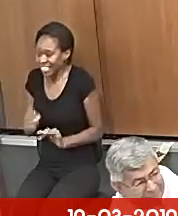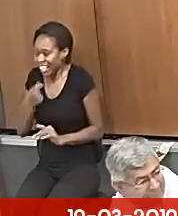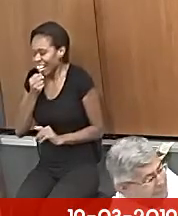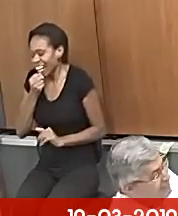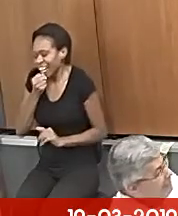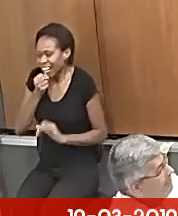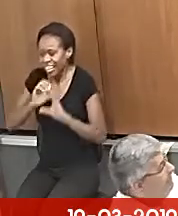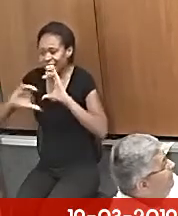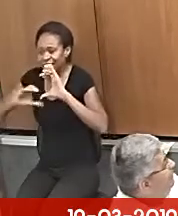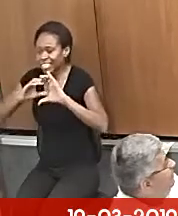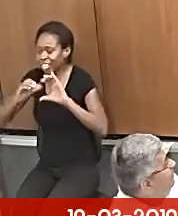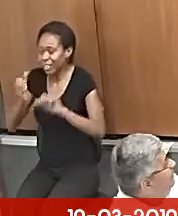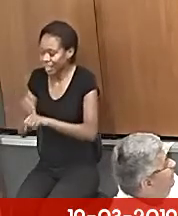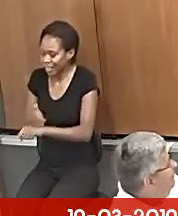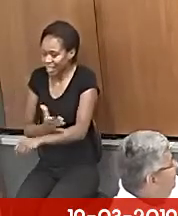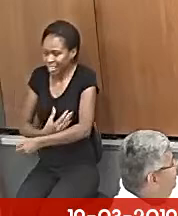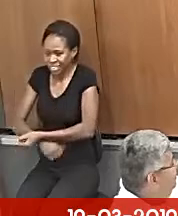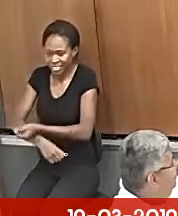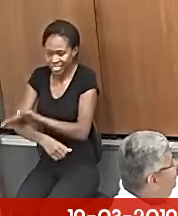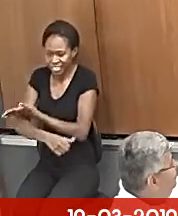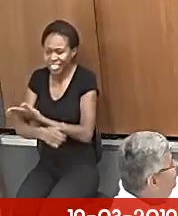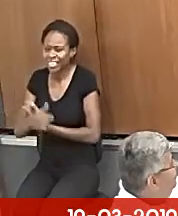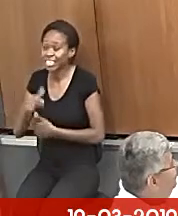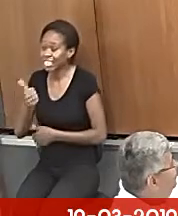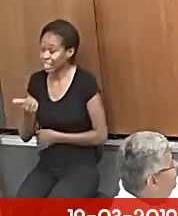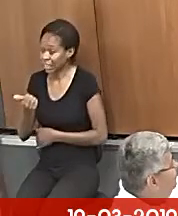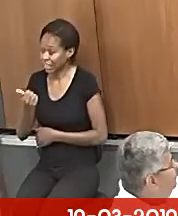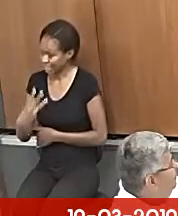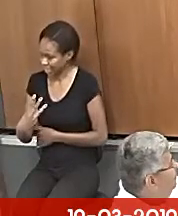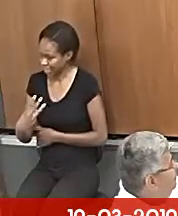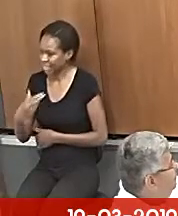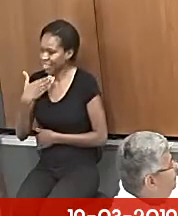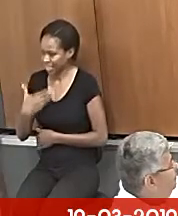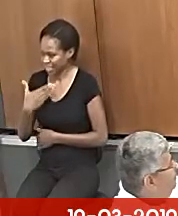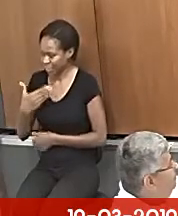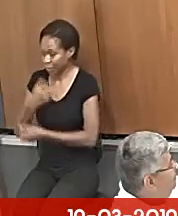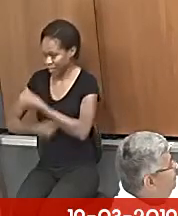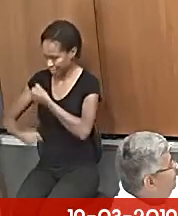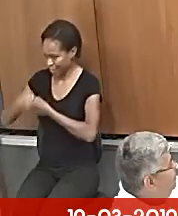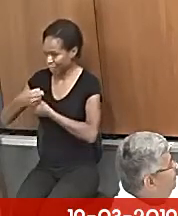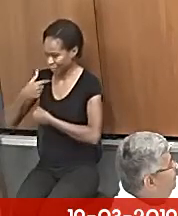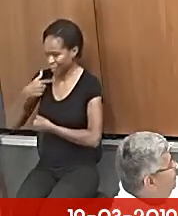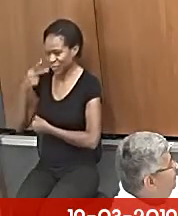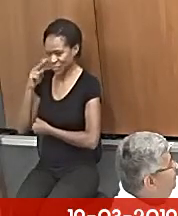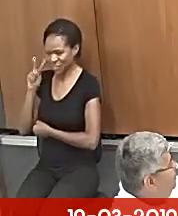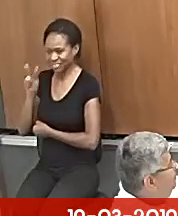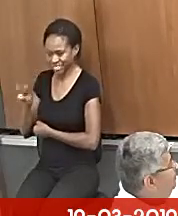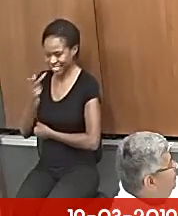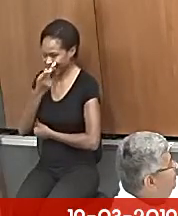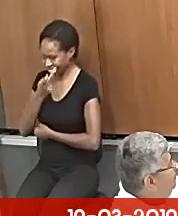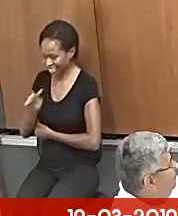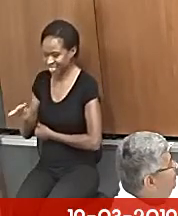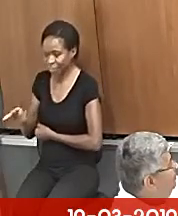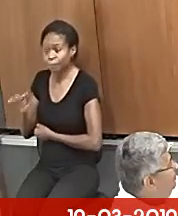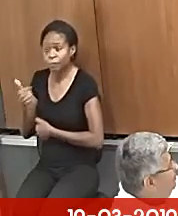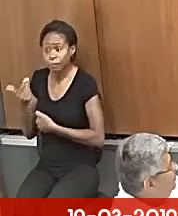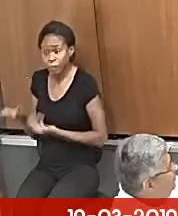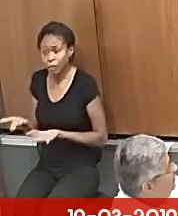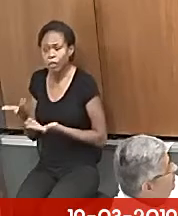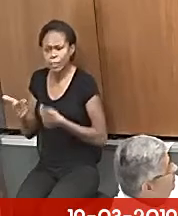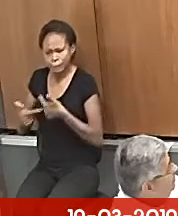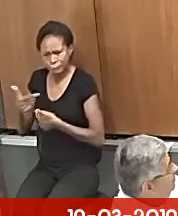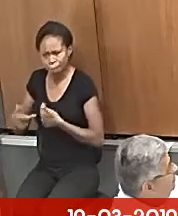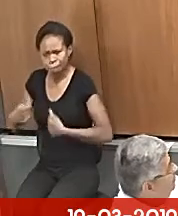cantando foi maravilhosa foi dia 3 de dezembro eu tive lá no ano passado maravilhoso então acho que esse movimento nós estamos fortalecendo